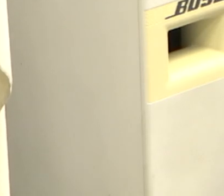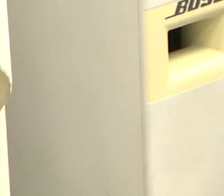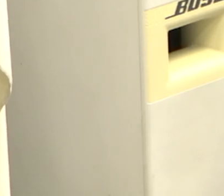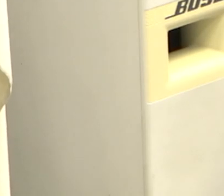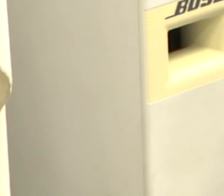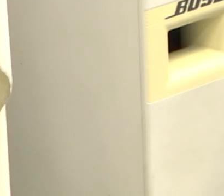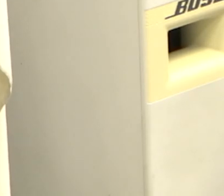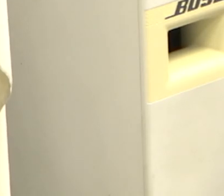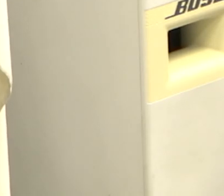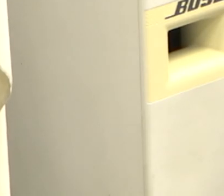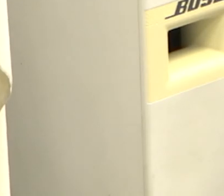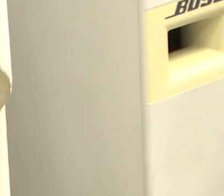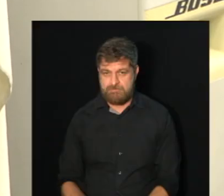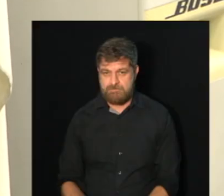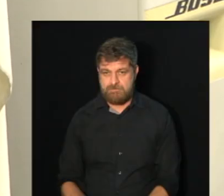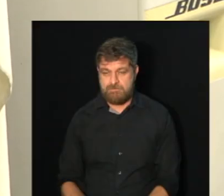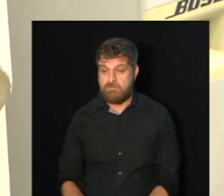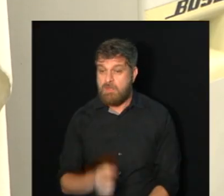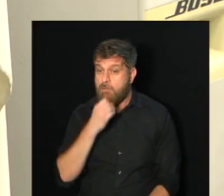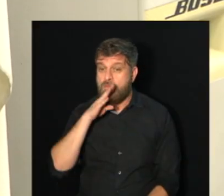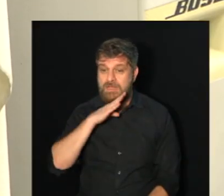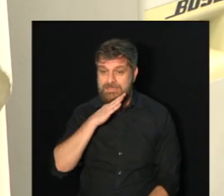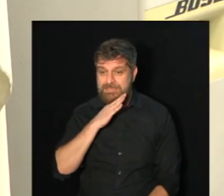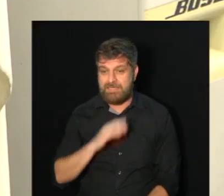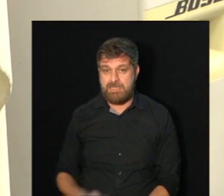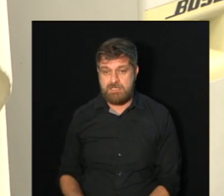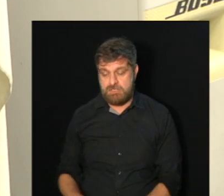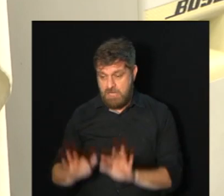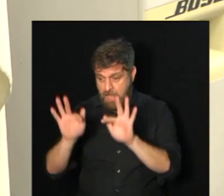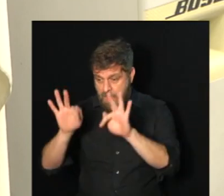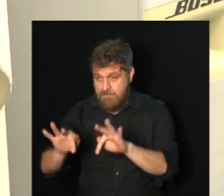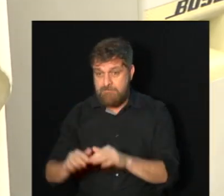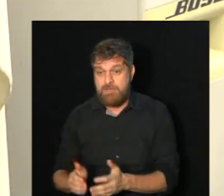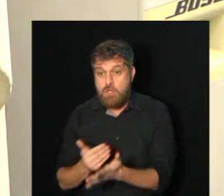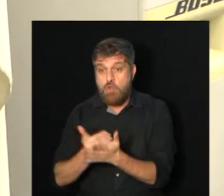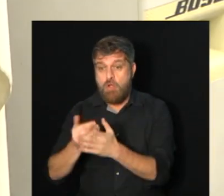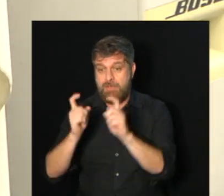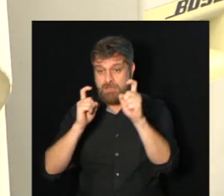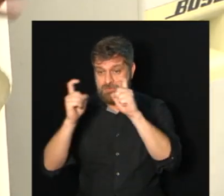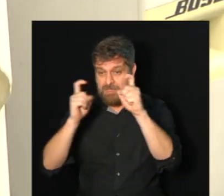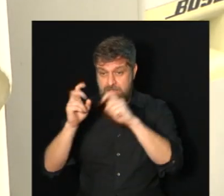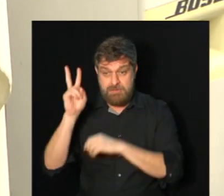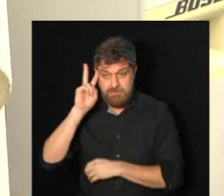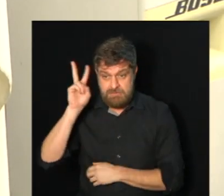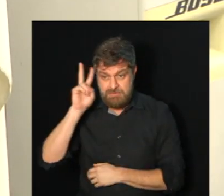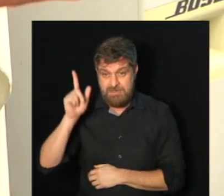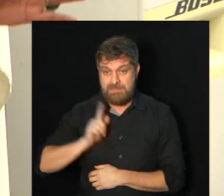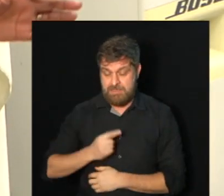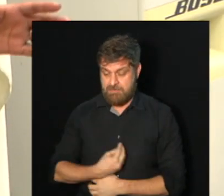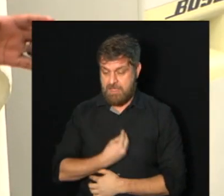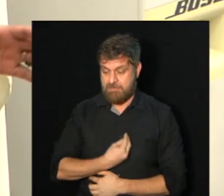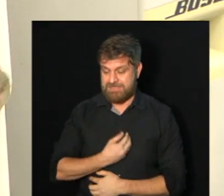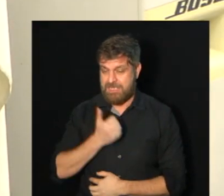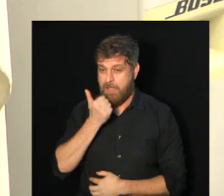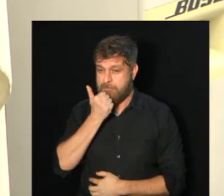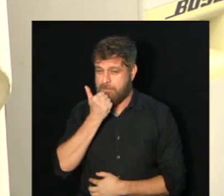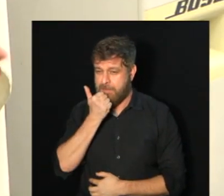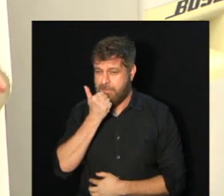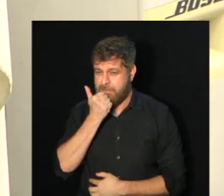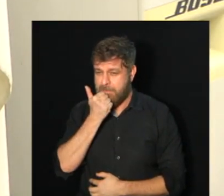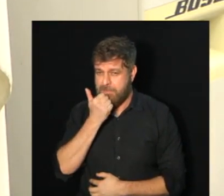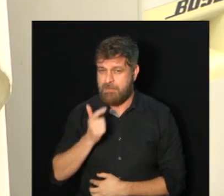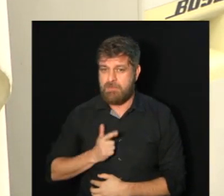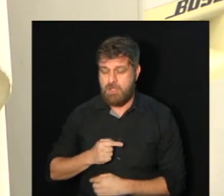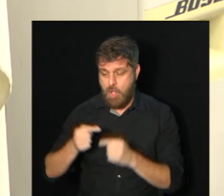Olá, boa tarde. Terminou agora a primeira parte da reunião ordinária dessa segunda-feira, que teve a presença de radioamadores. Esse evento